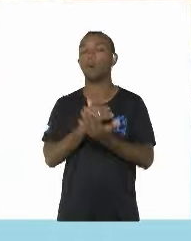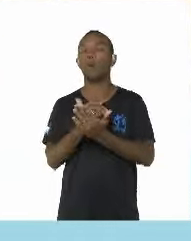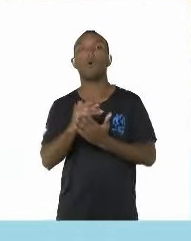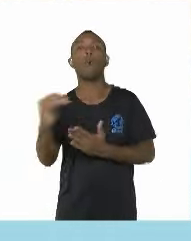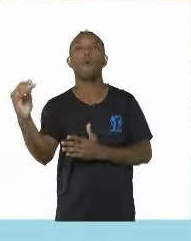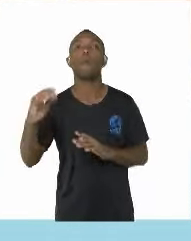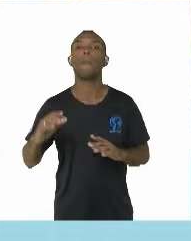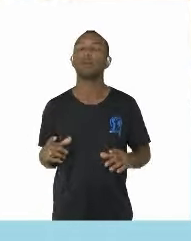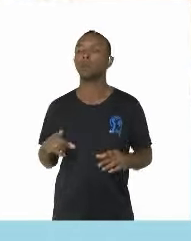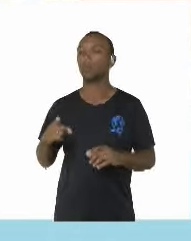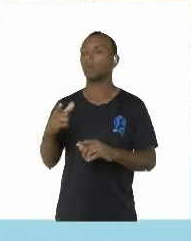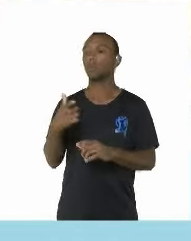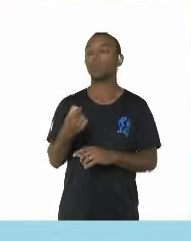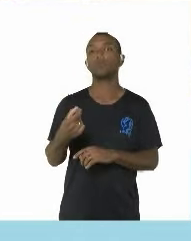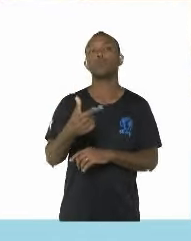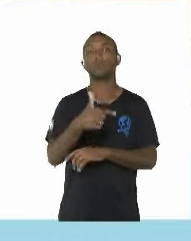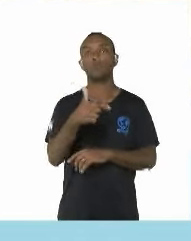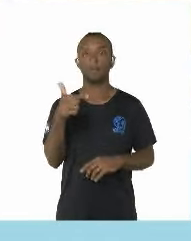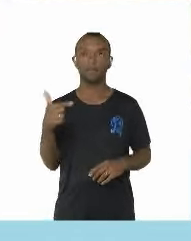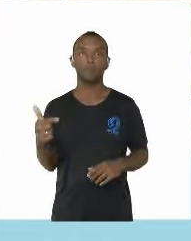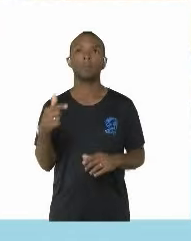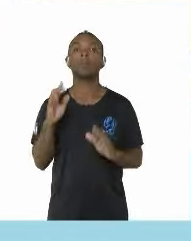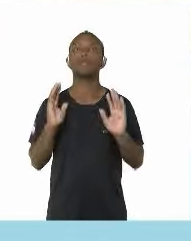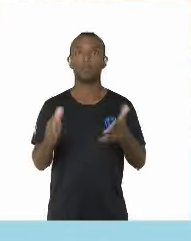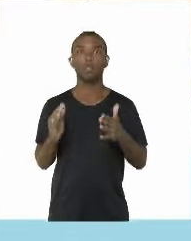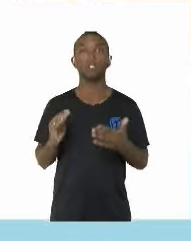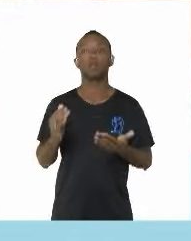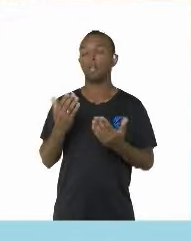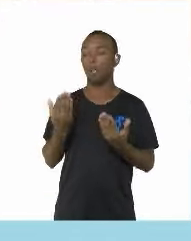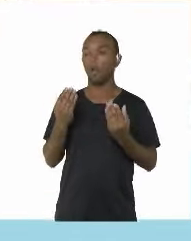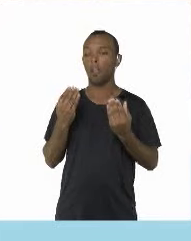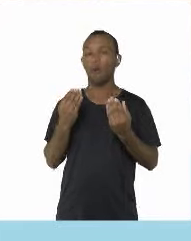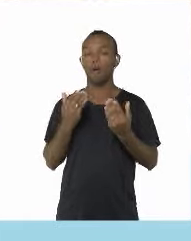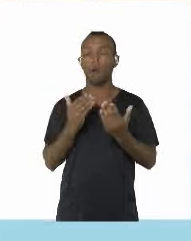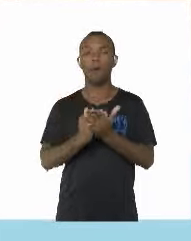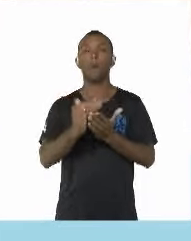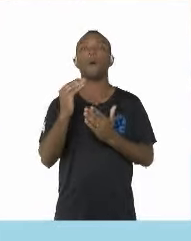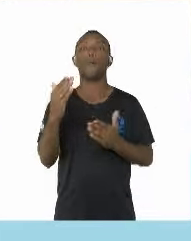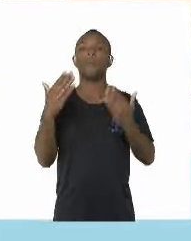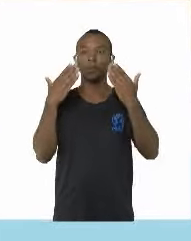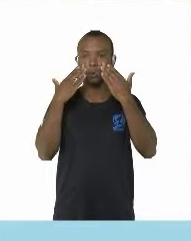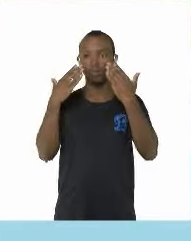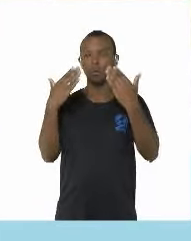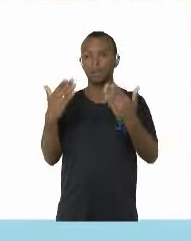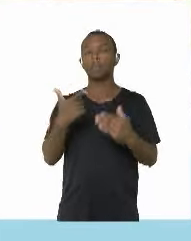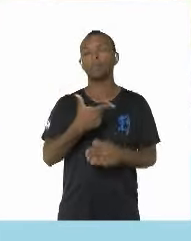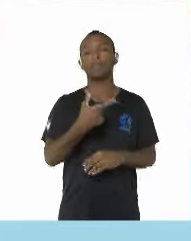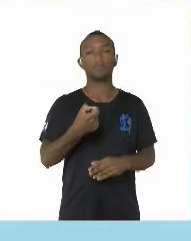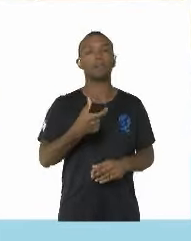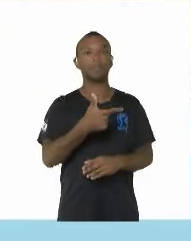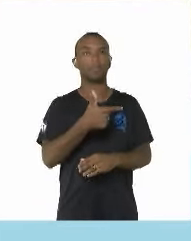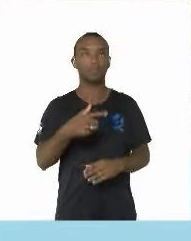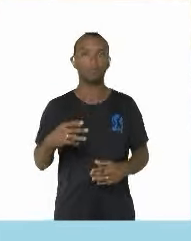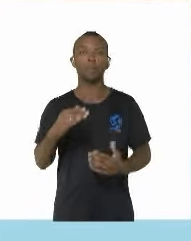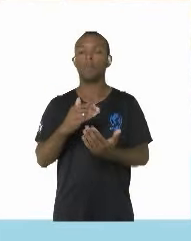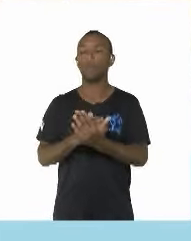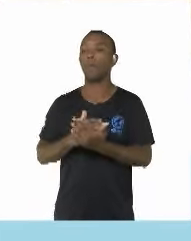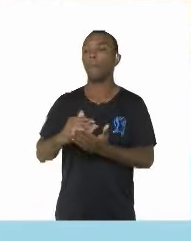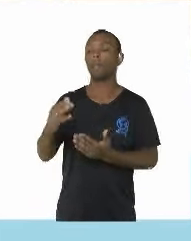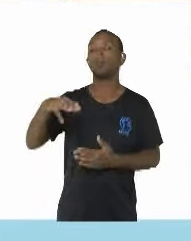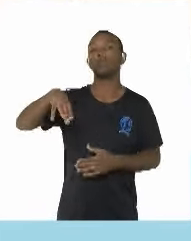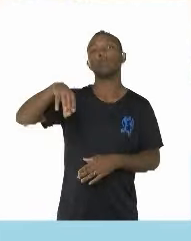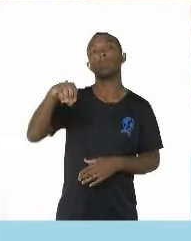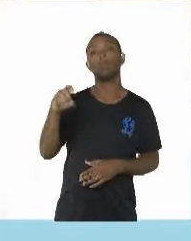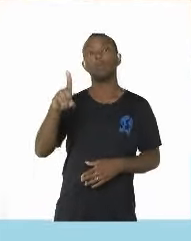a ver ali em 2022, acho que já estava aparecendo bastante coisa, mas eu acho que em 2023 foi quando isso começou a entrar na moda, né, com